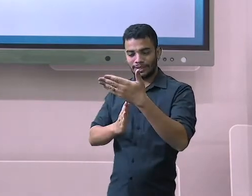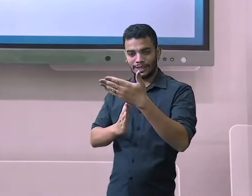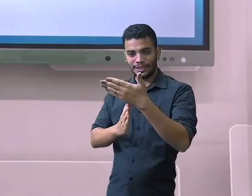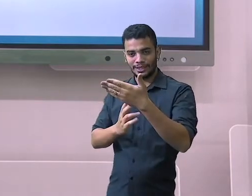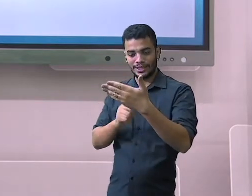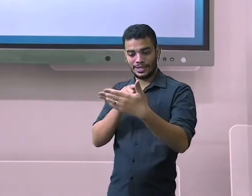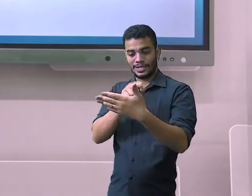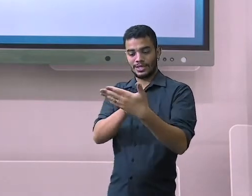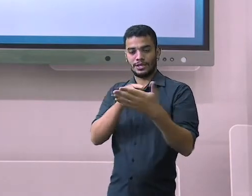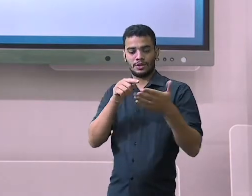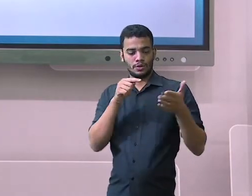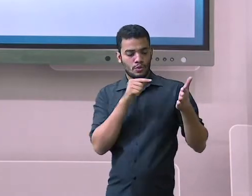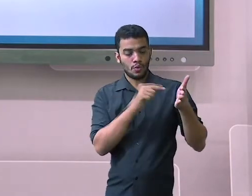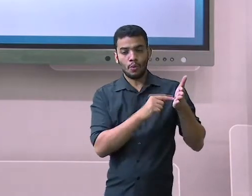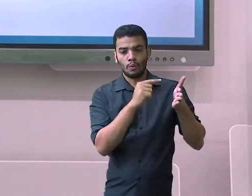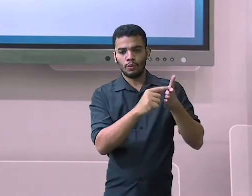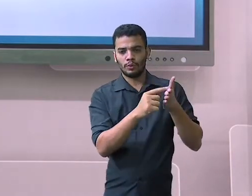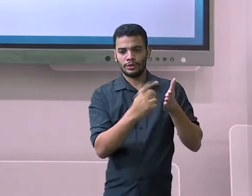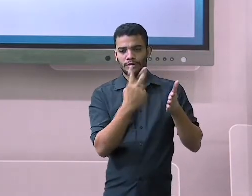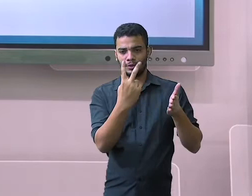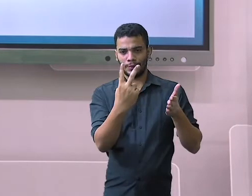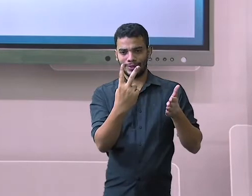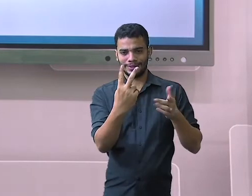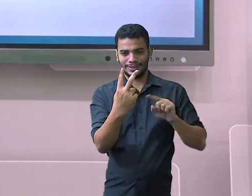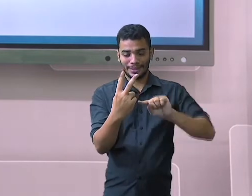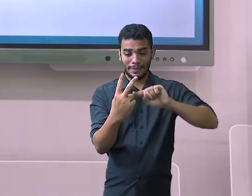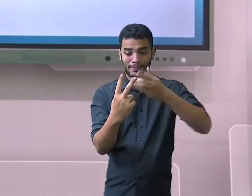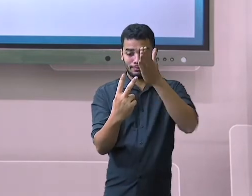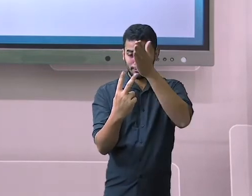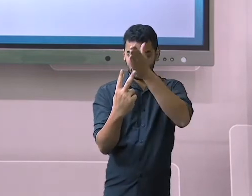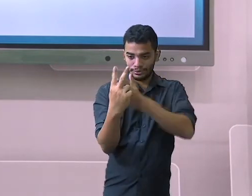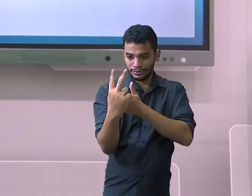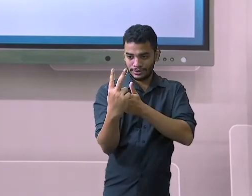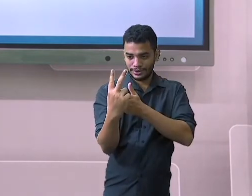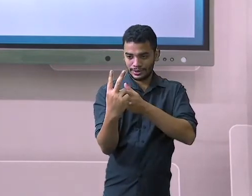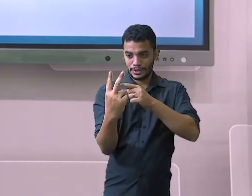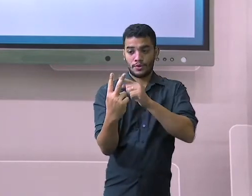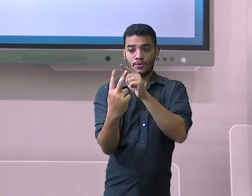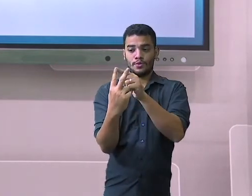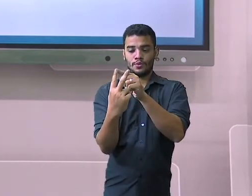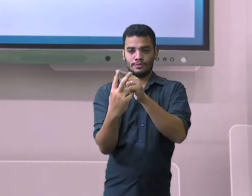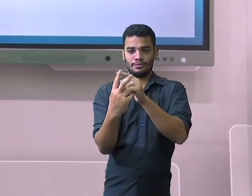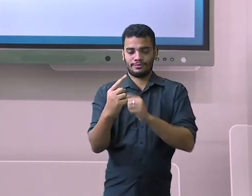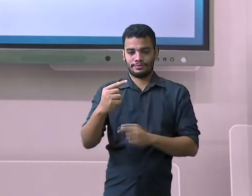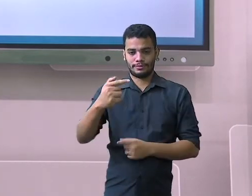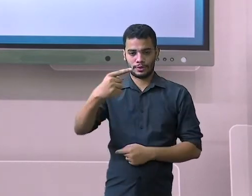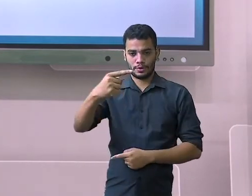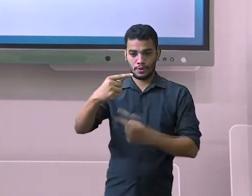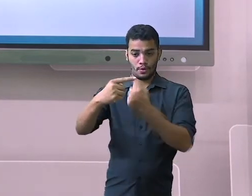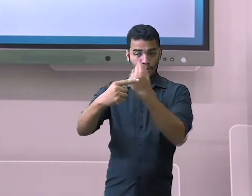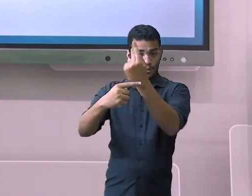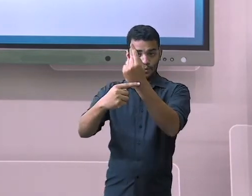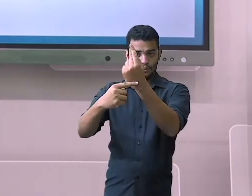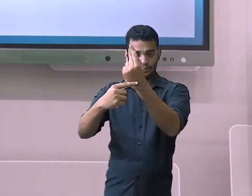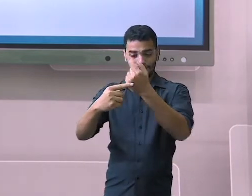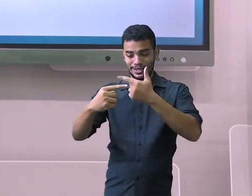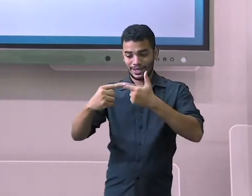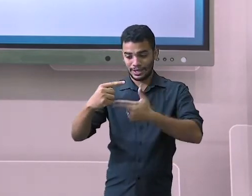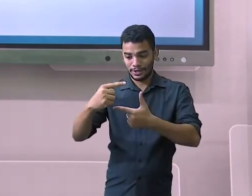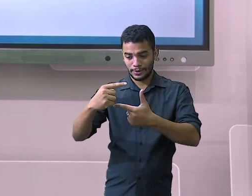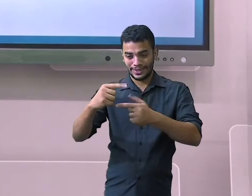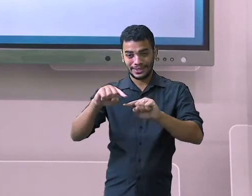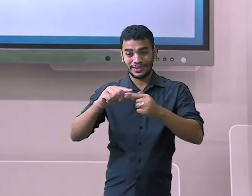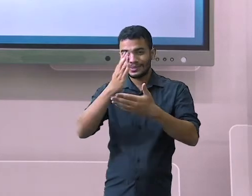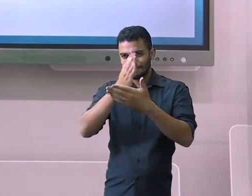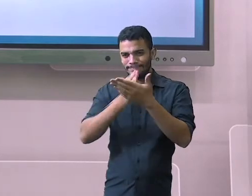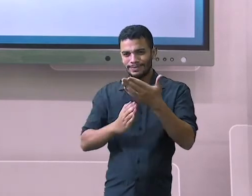uma metade, deu o mesmo valor de 2/4, porque eu continuei colorindo só a metade da minha figura,